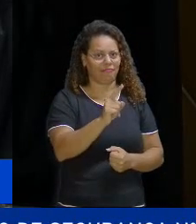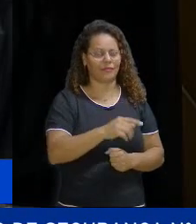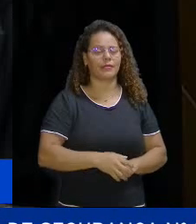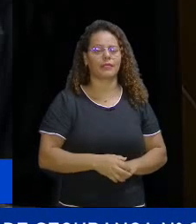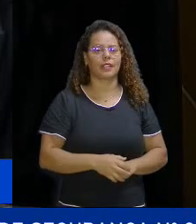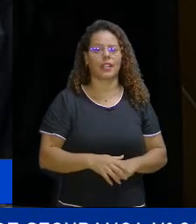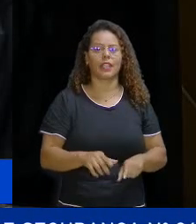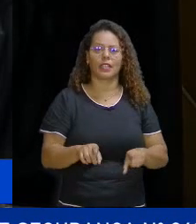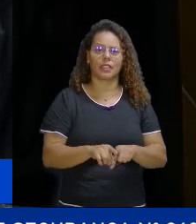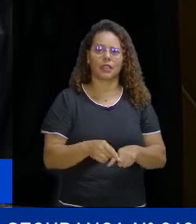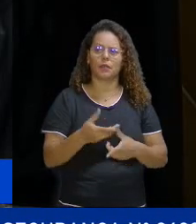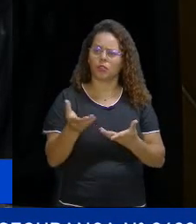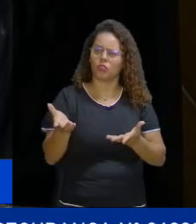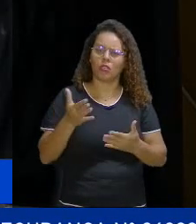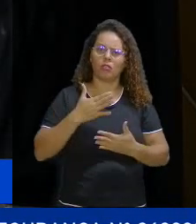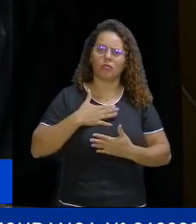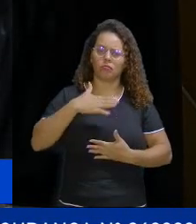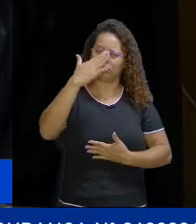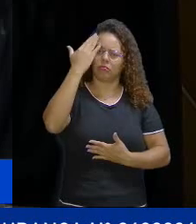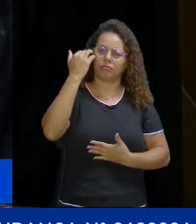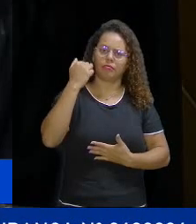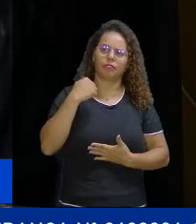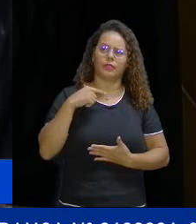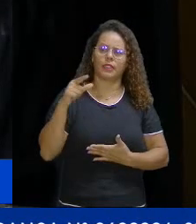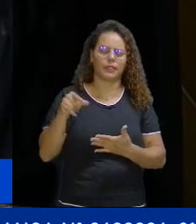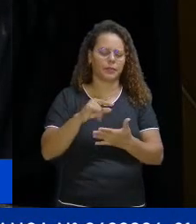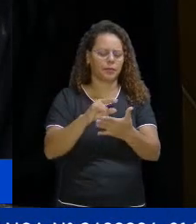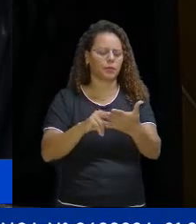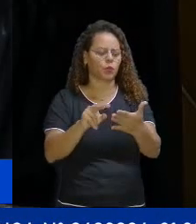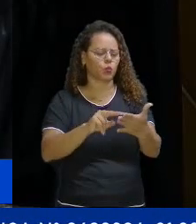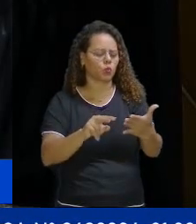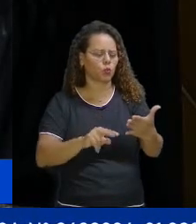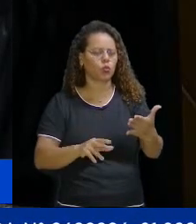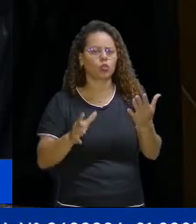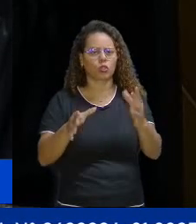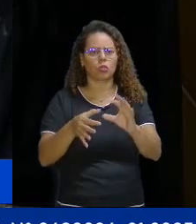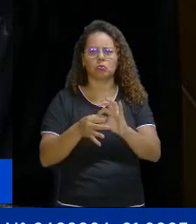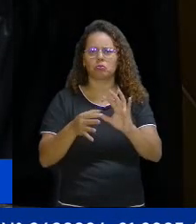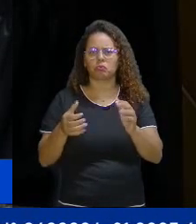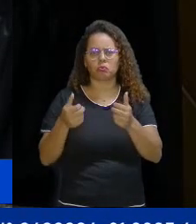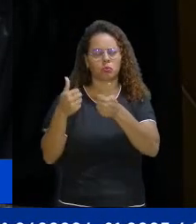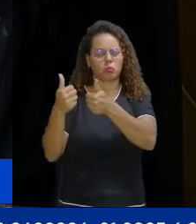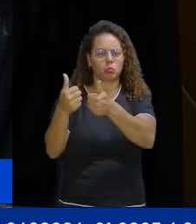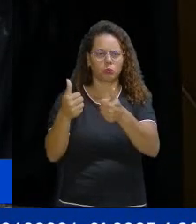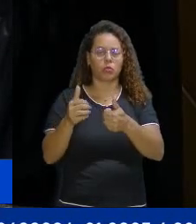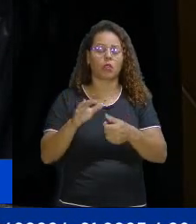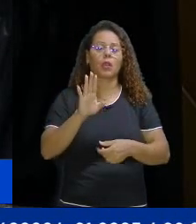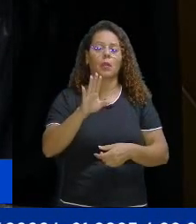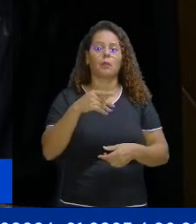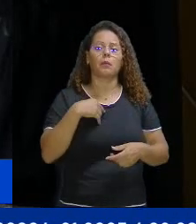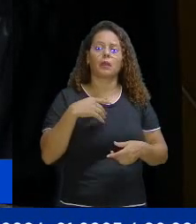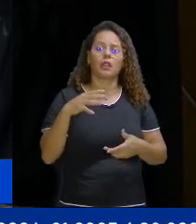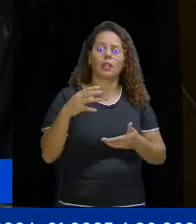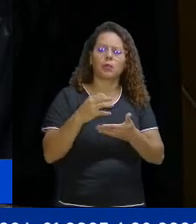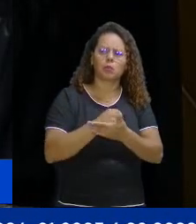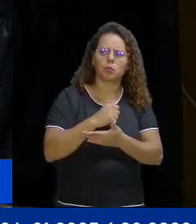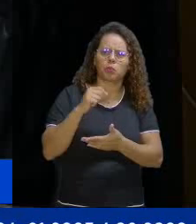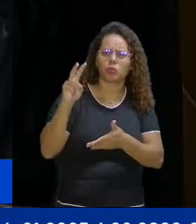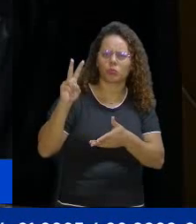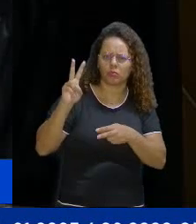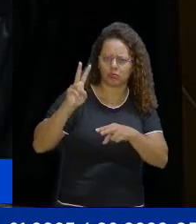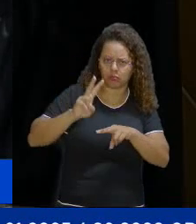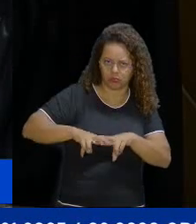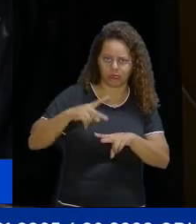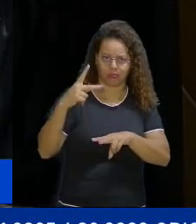possuíam natureza satisfativa, e o que inviabilizaria a concessão antecipada, e que a busca e apreensão, aqui